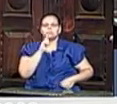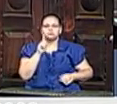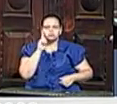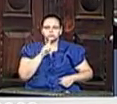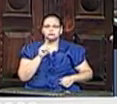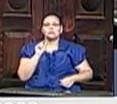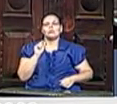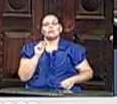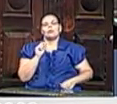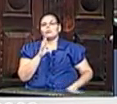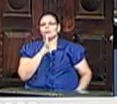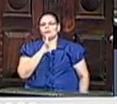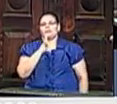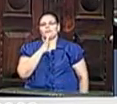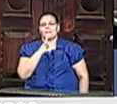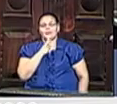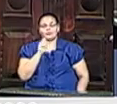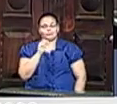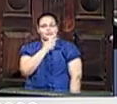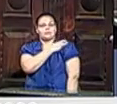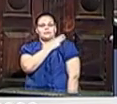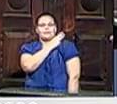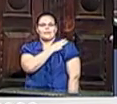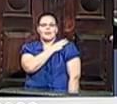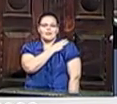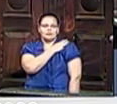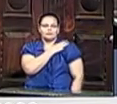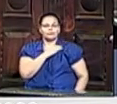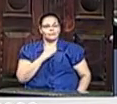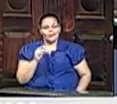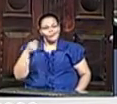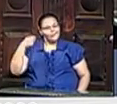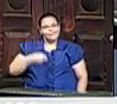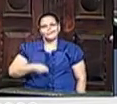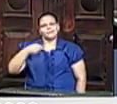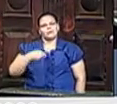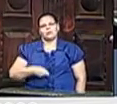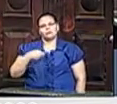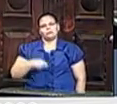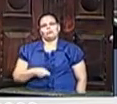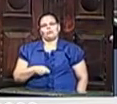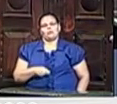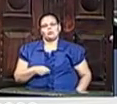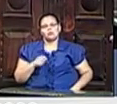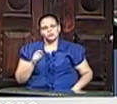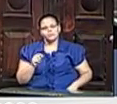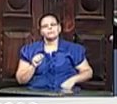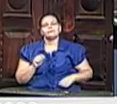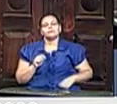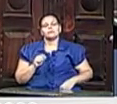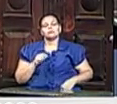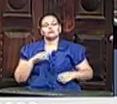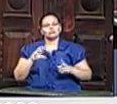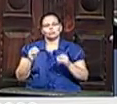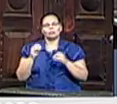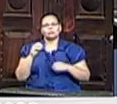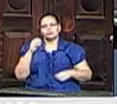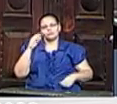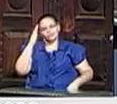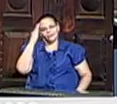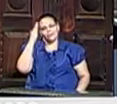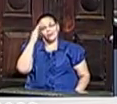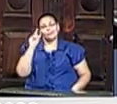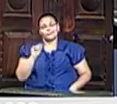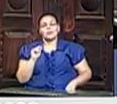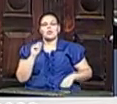o reconhecimento do ensino médio como etapa obrigatória da escolaridade. Todos sabemos que